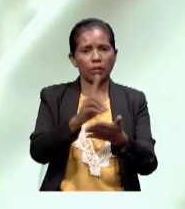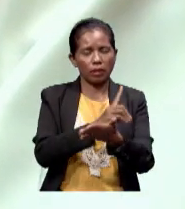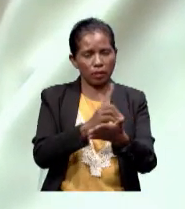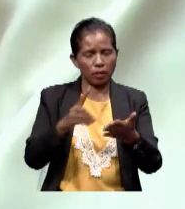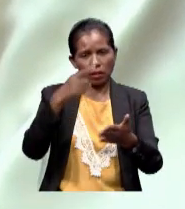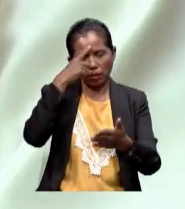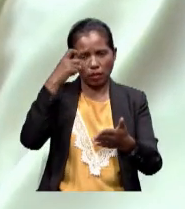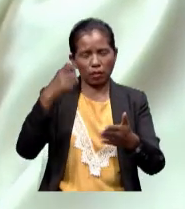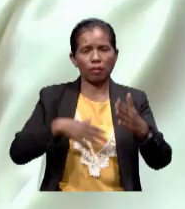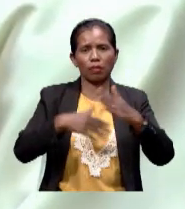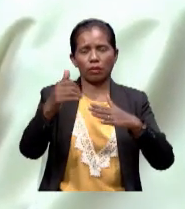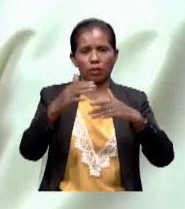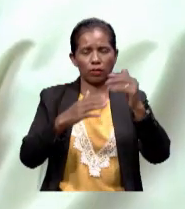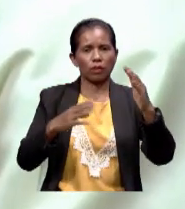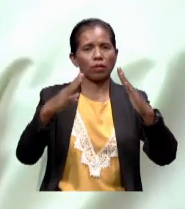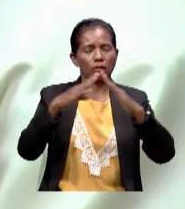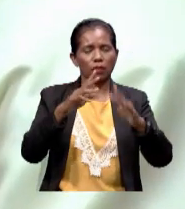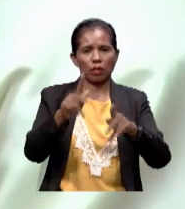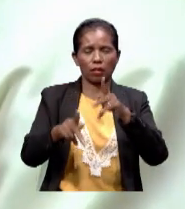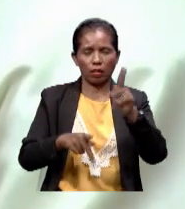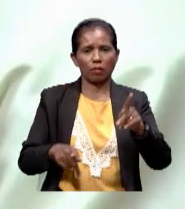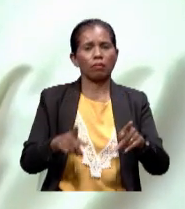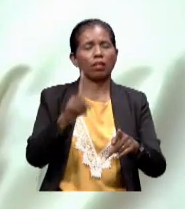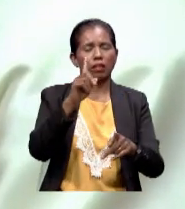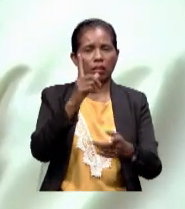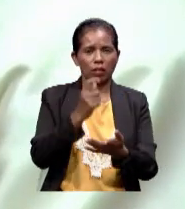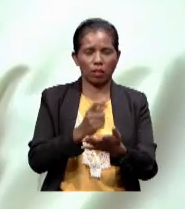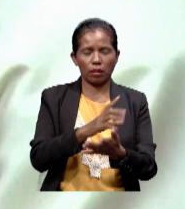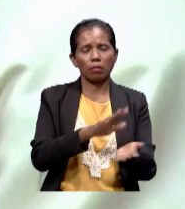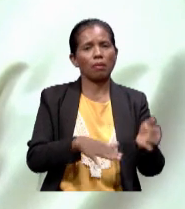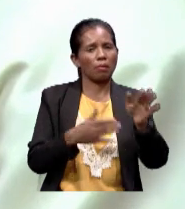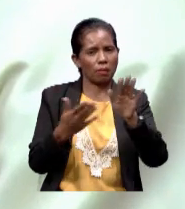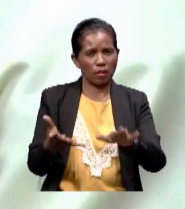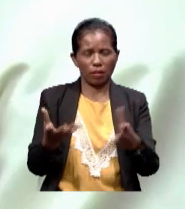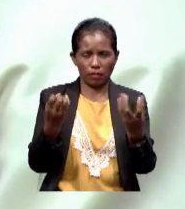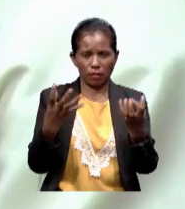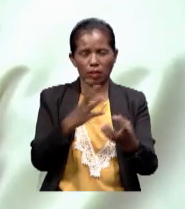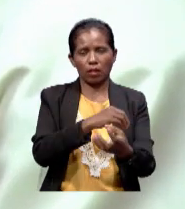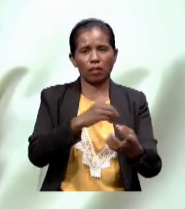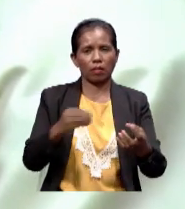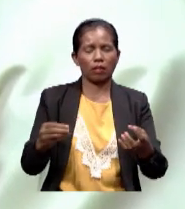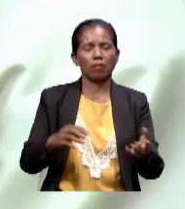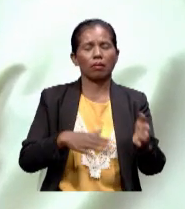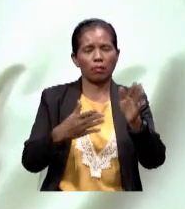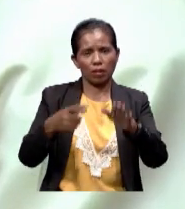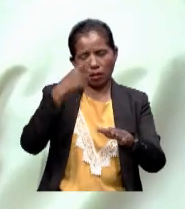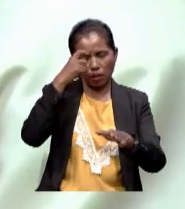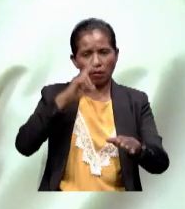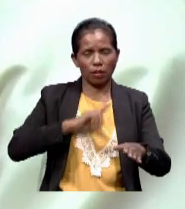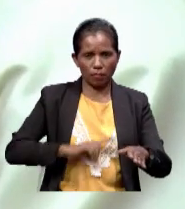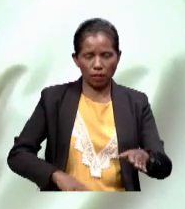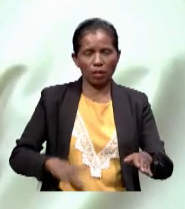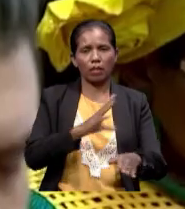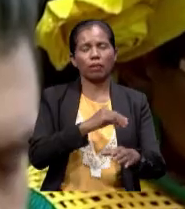ataque ba infraestrutura civil no ema rihum barihum usi Ucrânia la convida no balon mosmate tamba hamlaha no